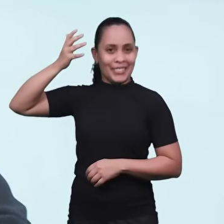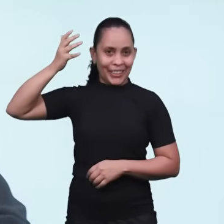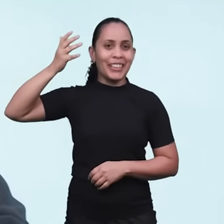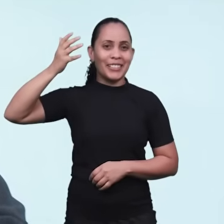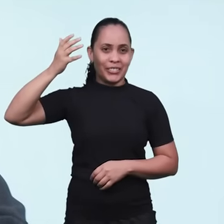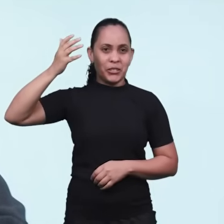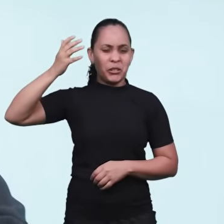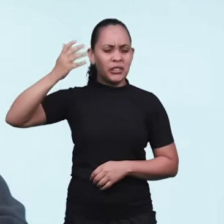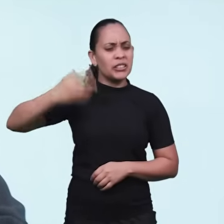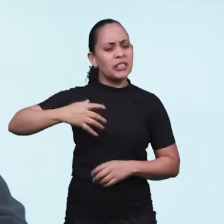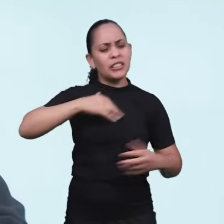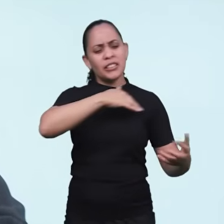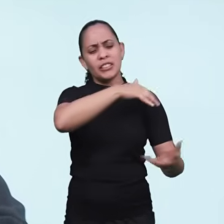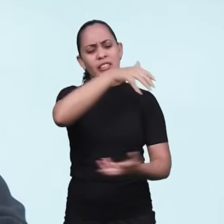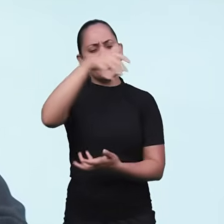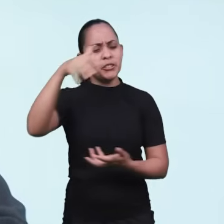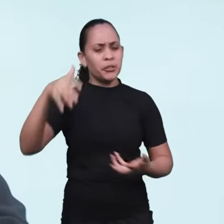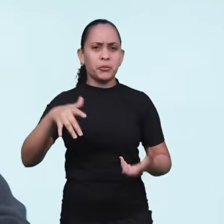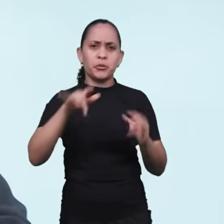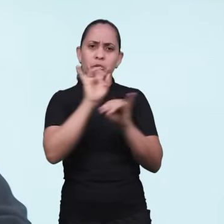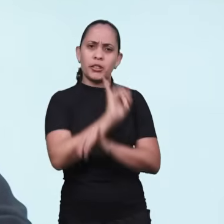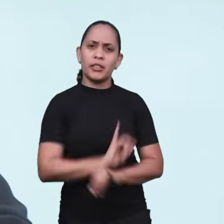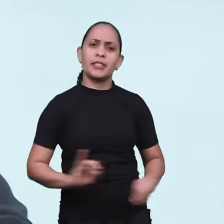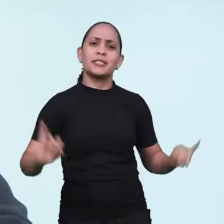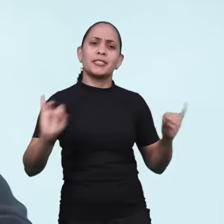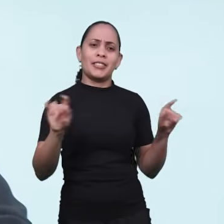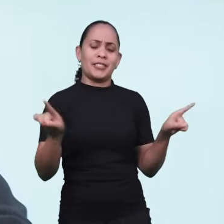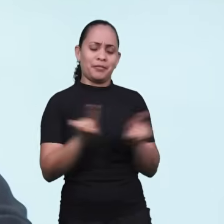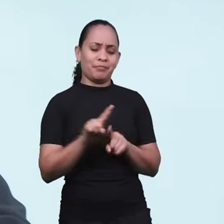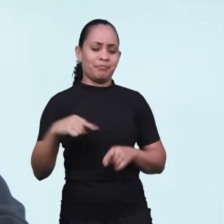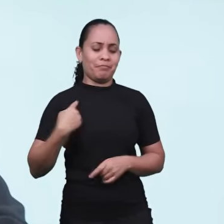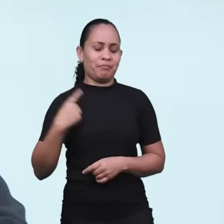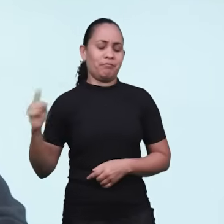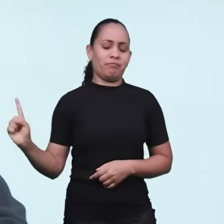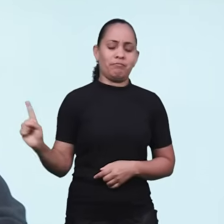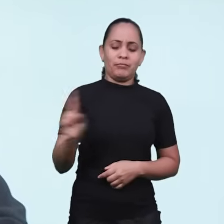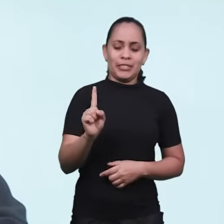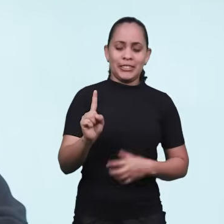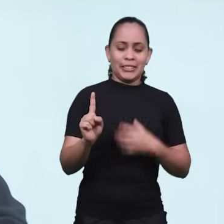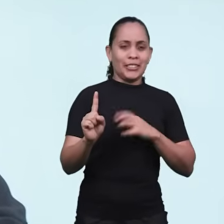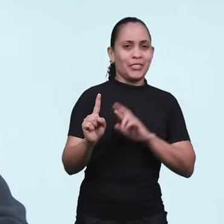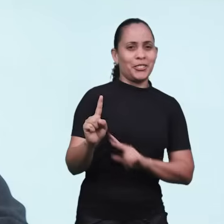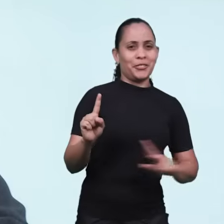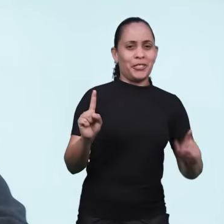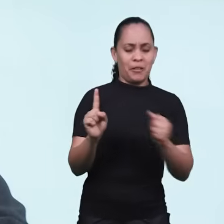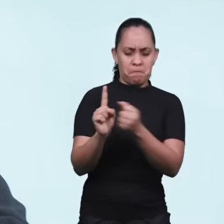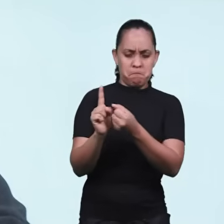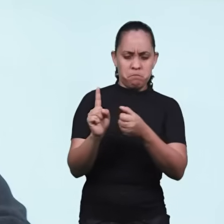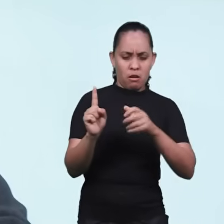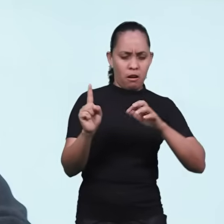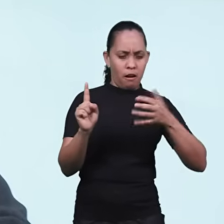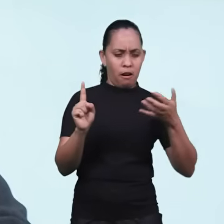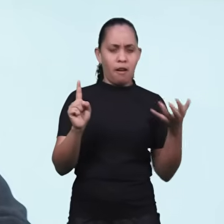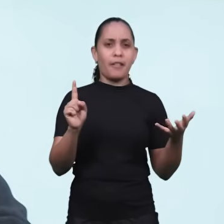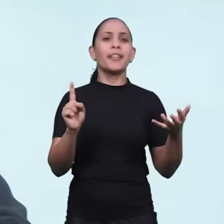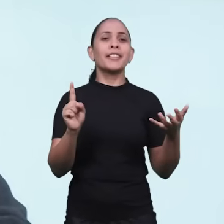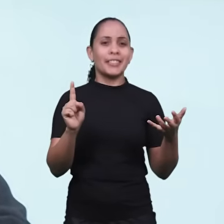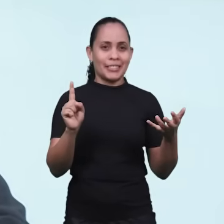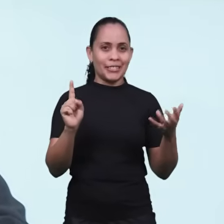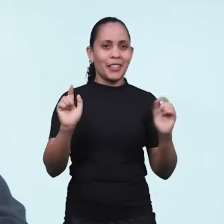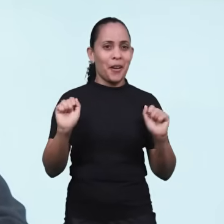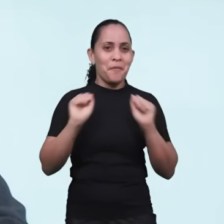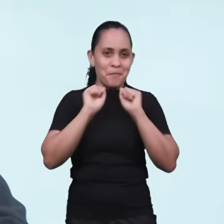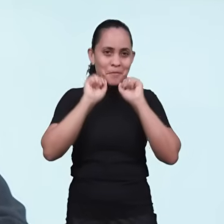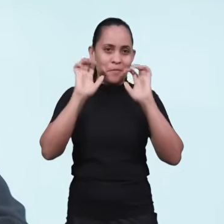que centelham na escuridão da noite, cabe aos fiéis discípulos de Jesus brilhar em meio às trevas espirituais